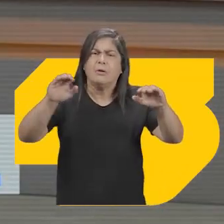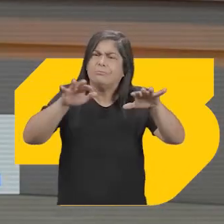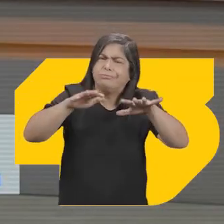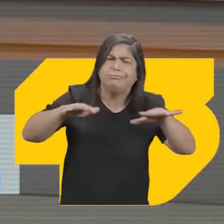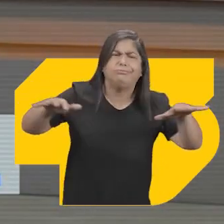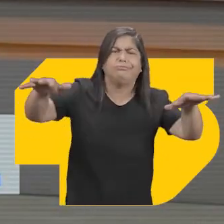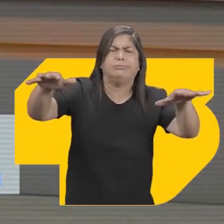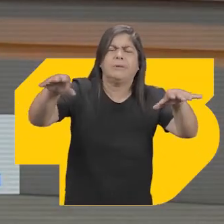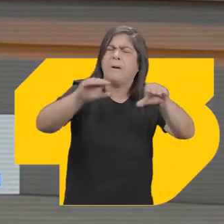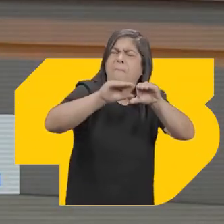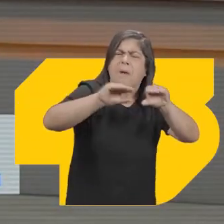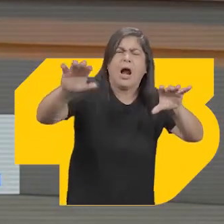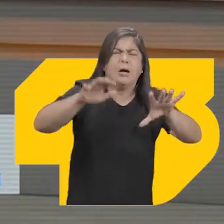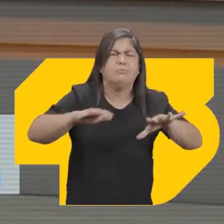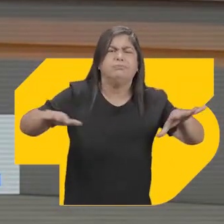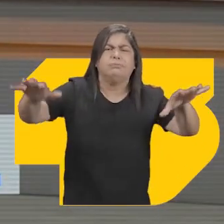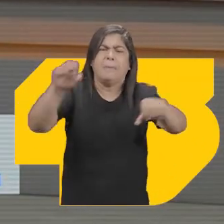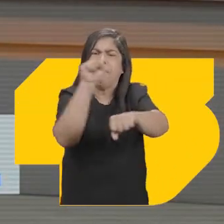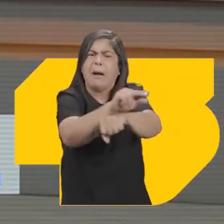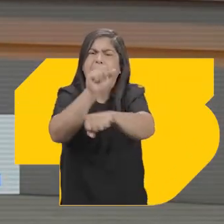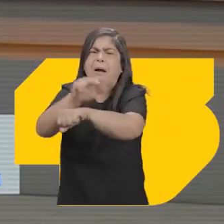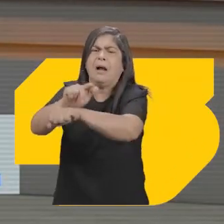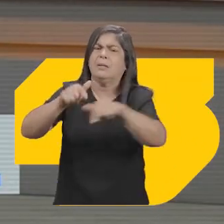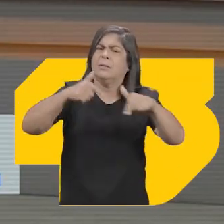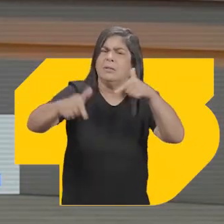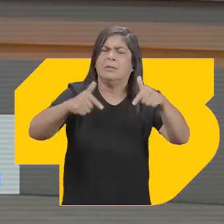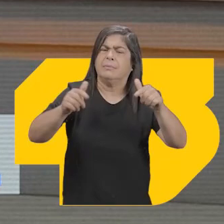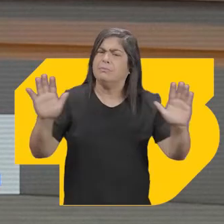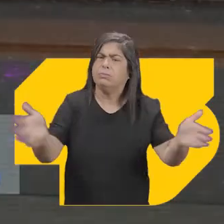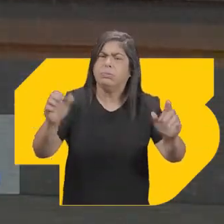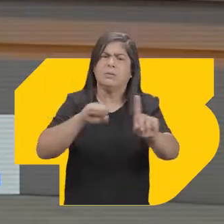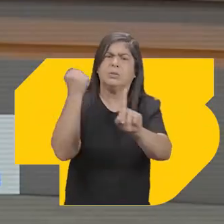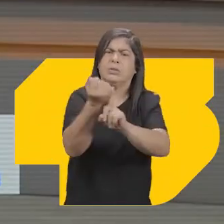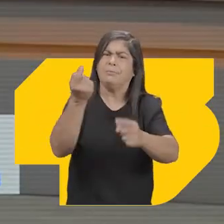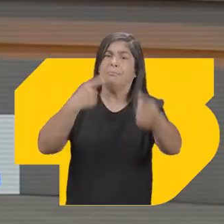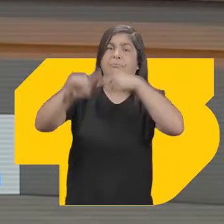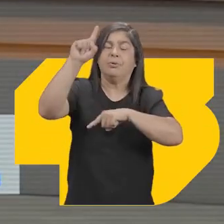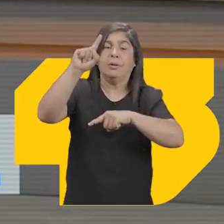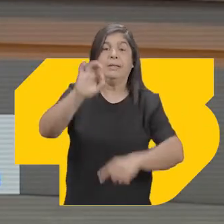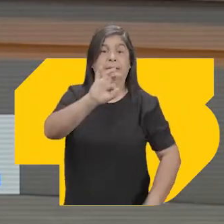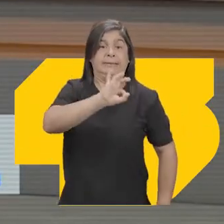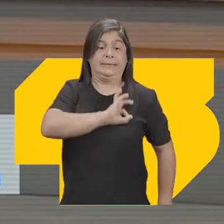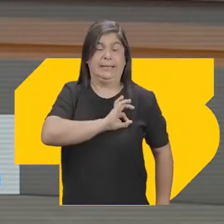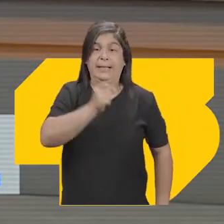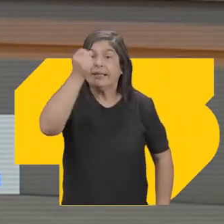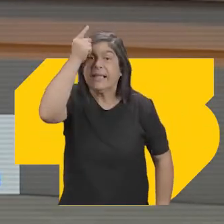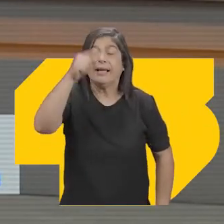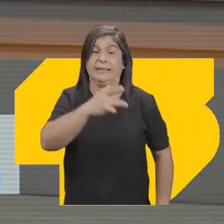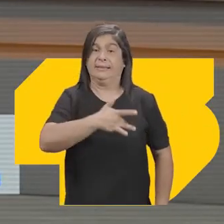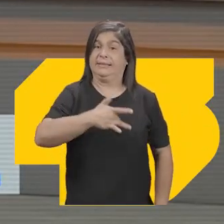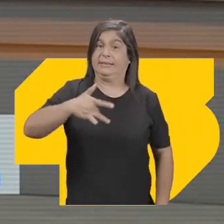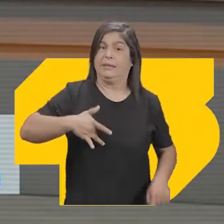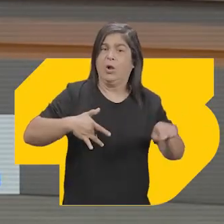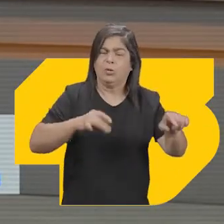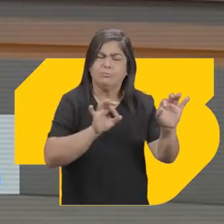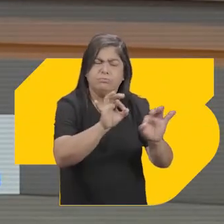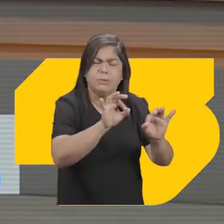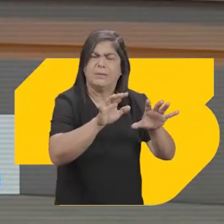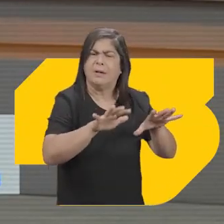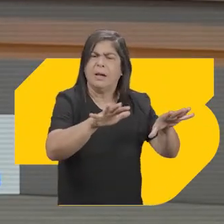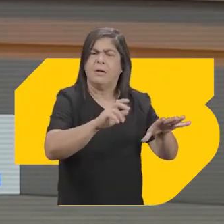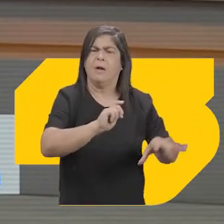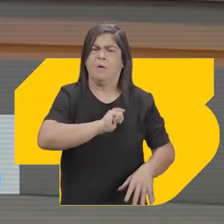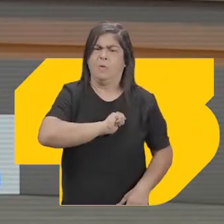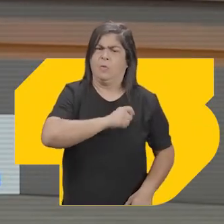competitivo para a Paraíba gerar emprego e ter esse avanço social. A gente vai criar a Delegacia da Saúde, ter toda uma estrutura,